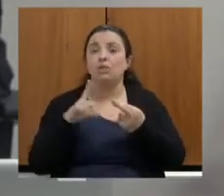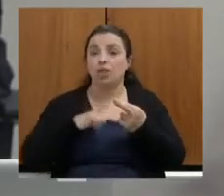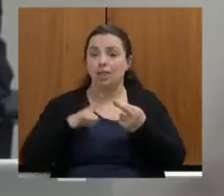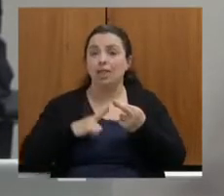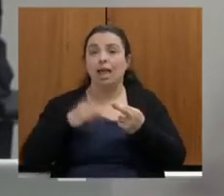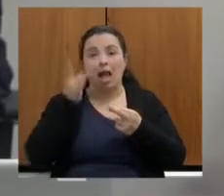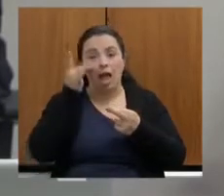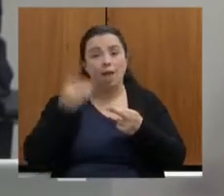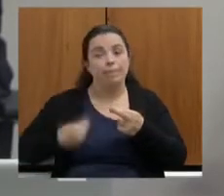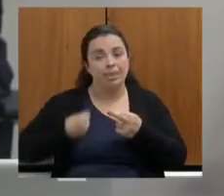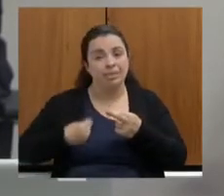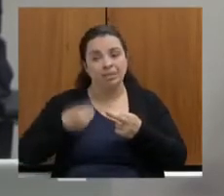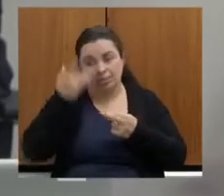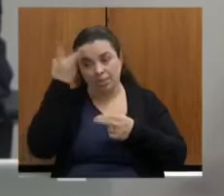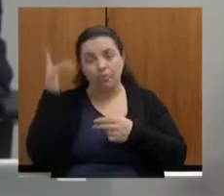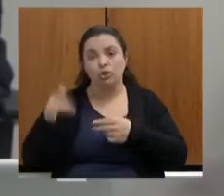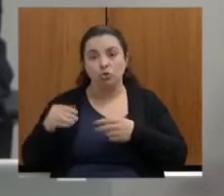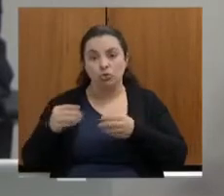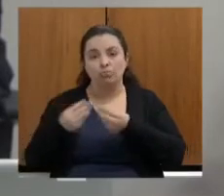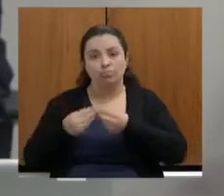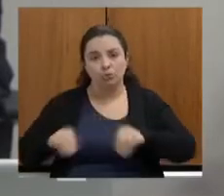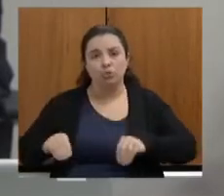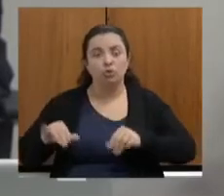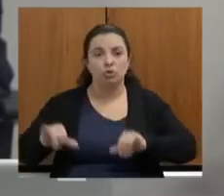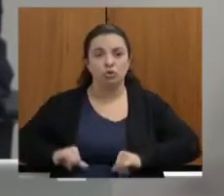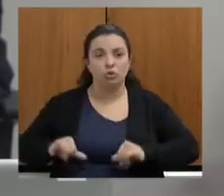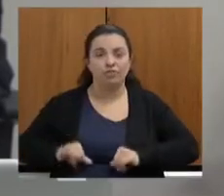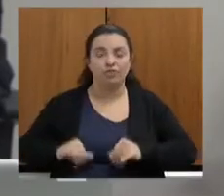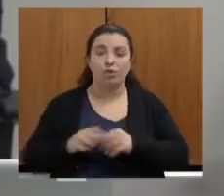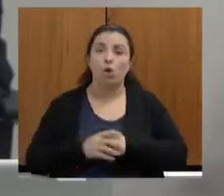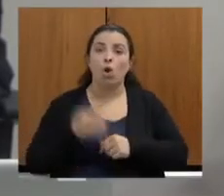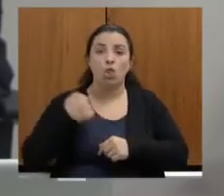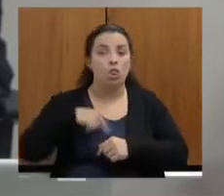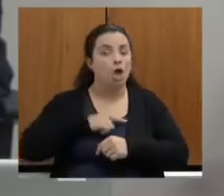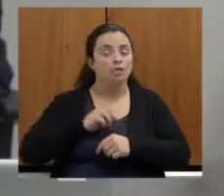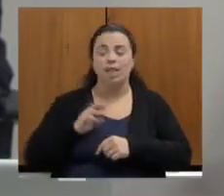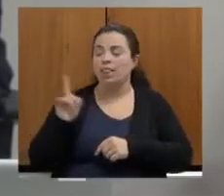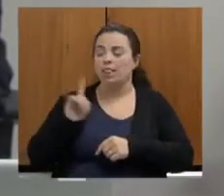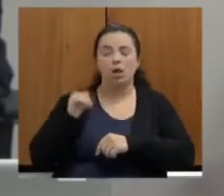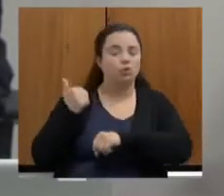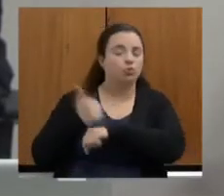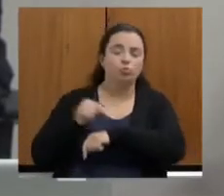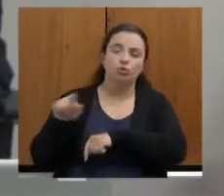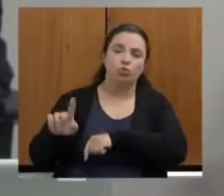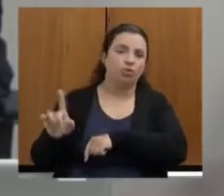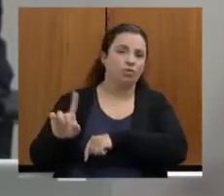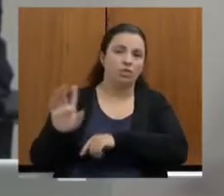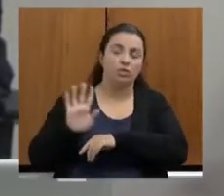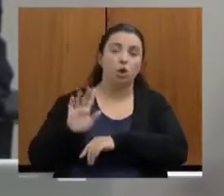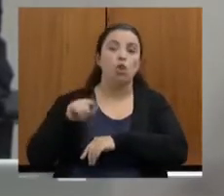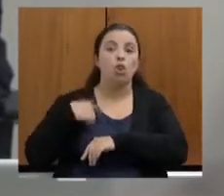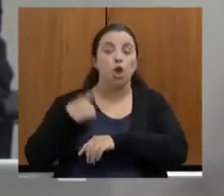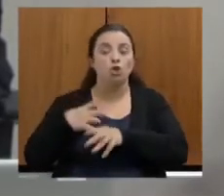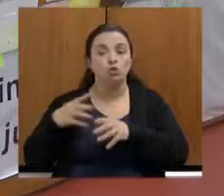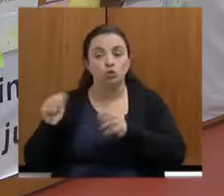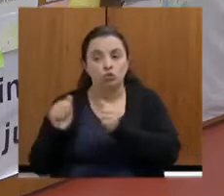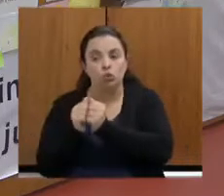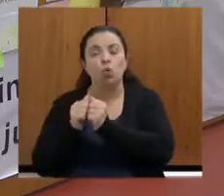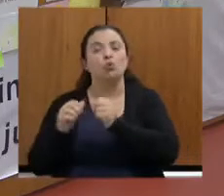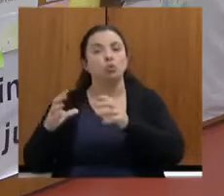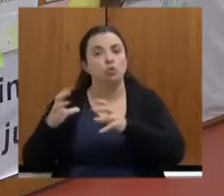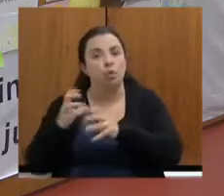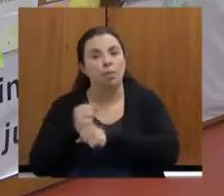eu continuo defendendo de que nós não substituímos vocês nós nos somamos representamos